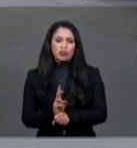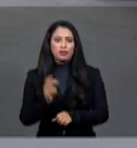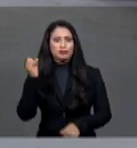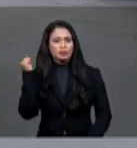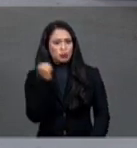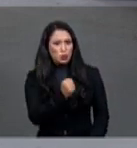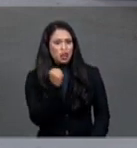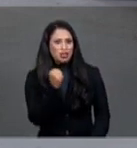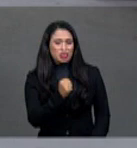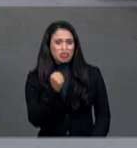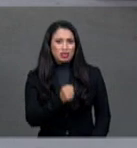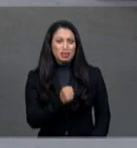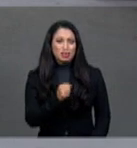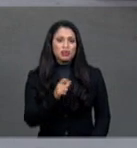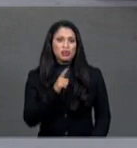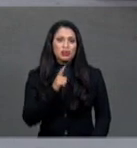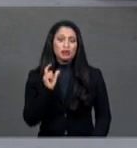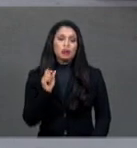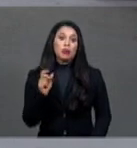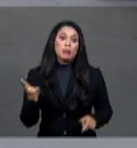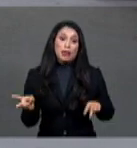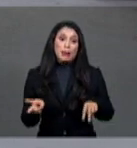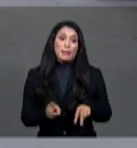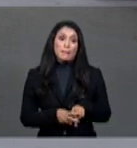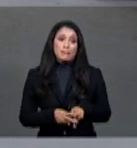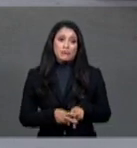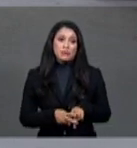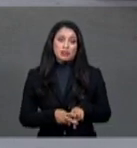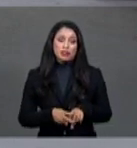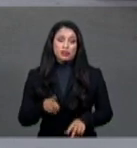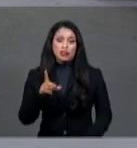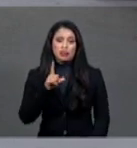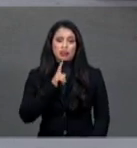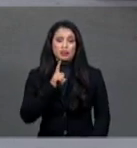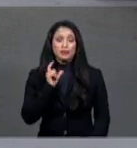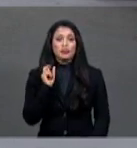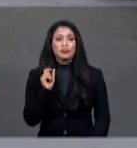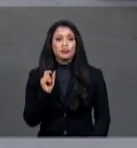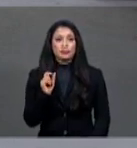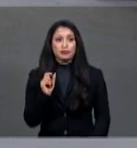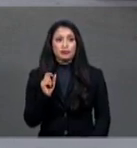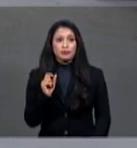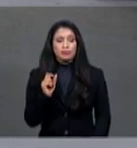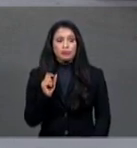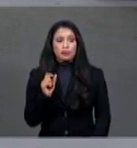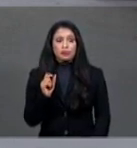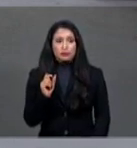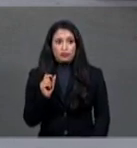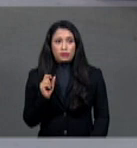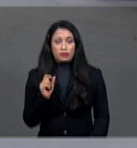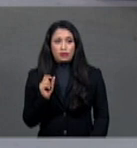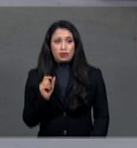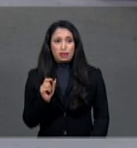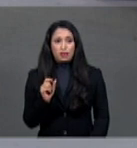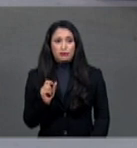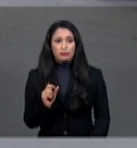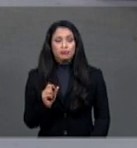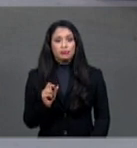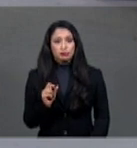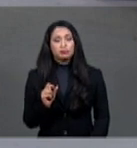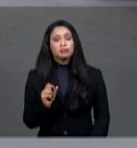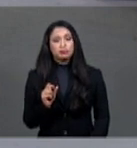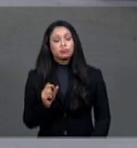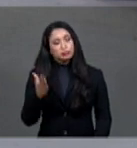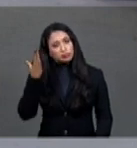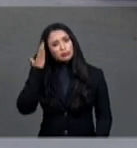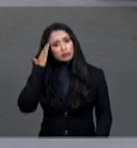casa e a sua prisão eventual vai deixar, então, a família inteira na miséria. Nós sabemos que